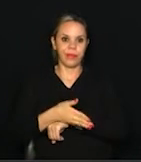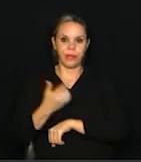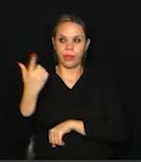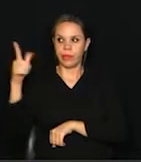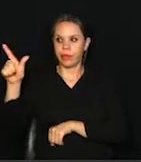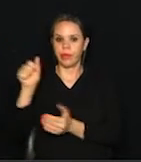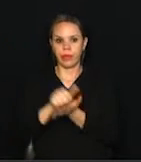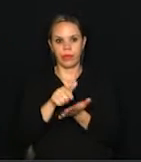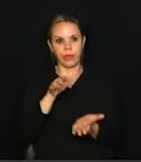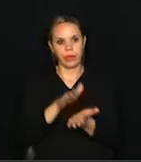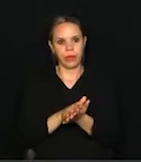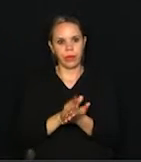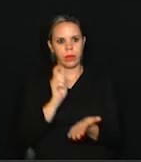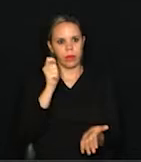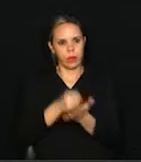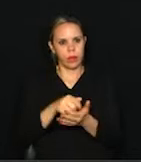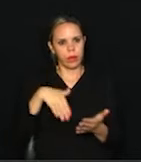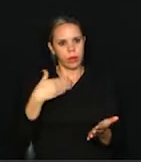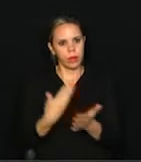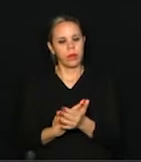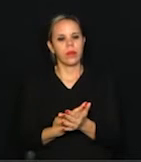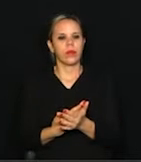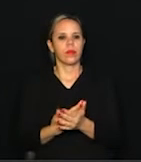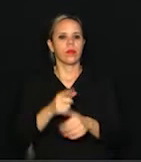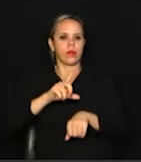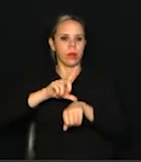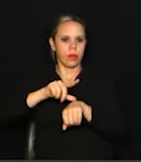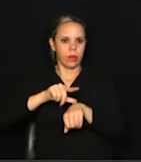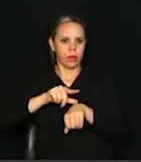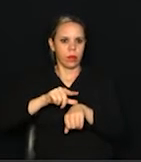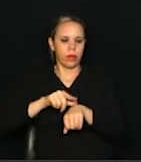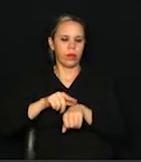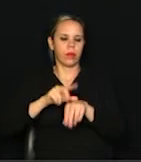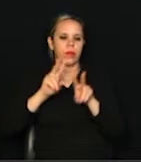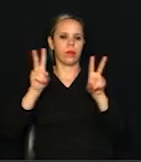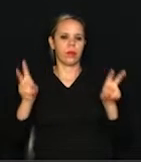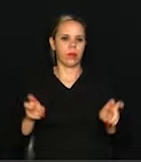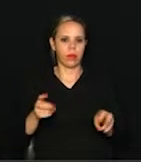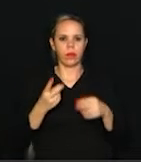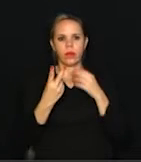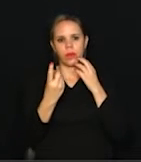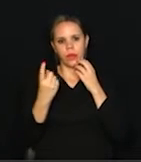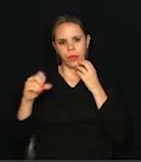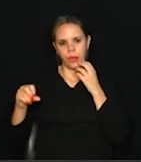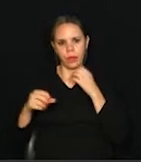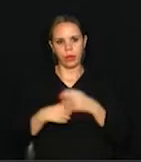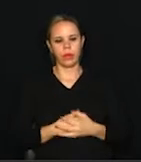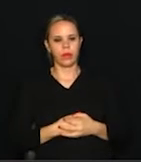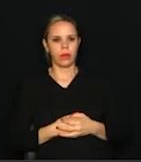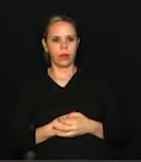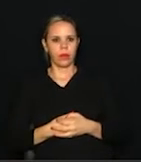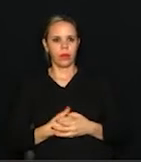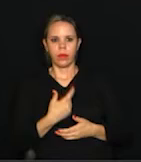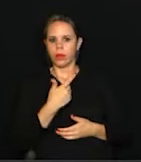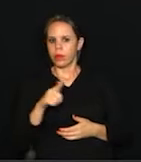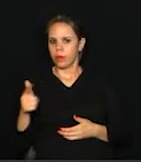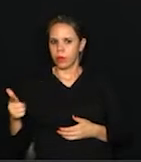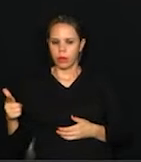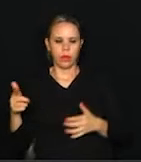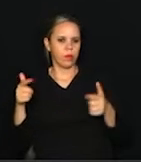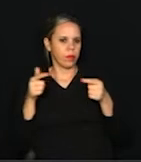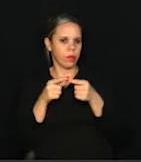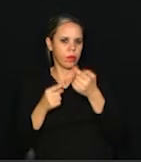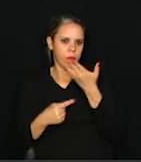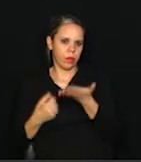outras multas pagas até eventualmente com atraso referentes a 2019. Então, não há uma relação